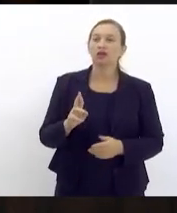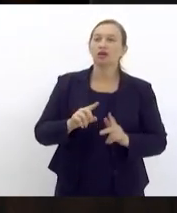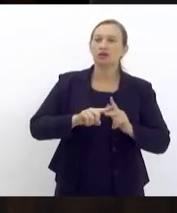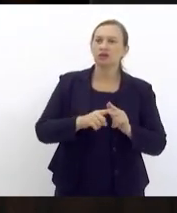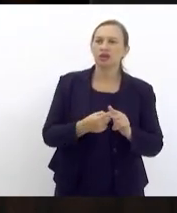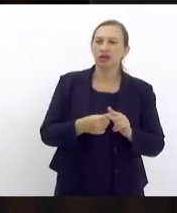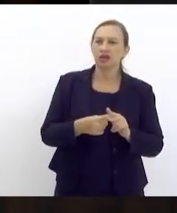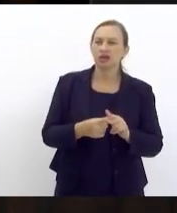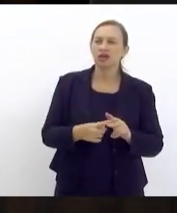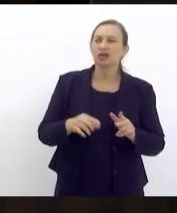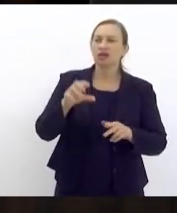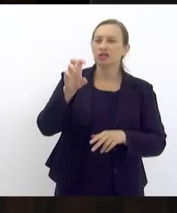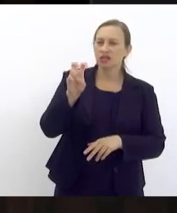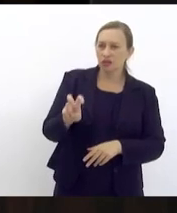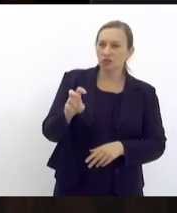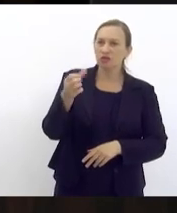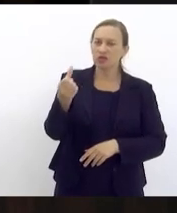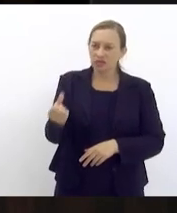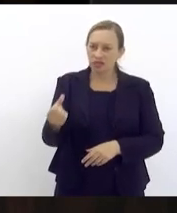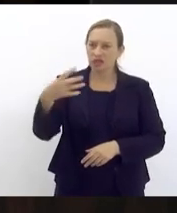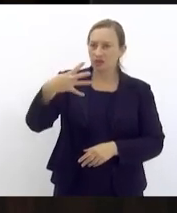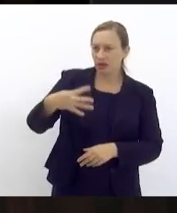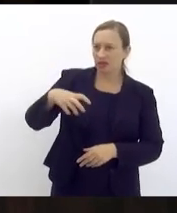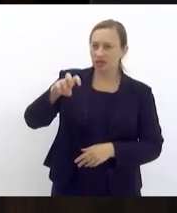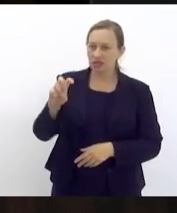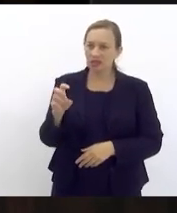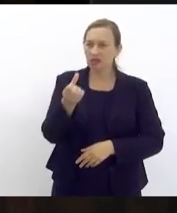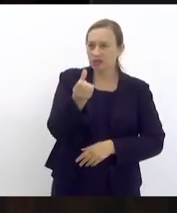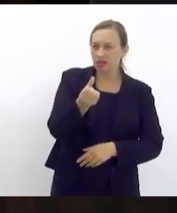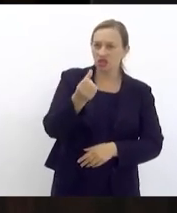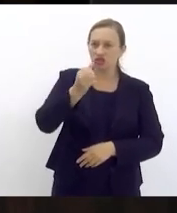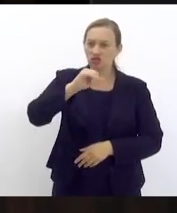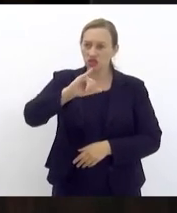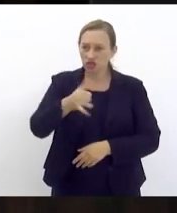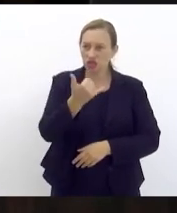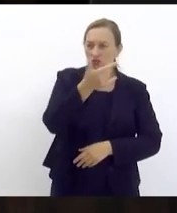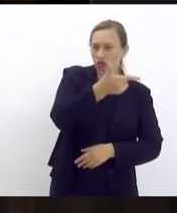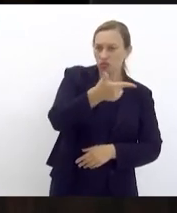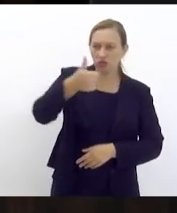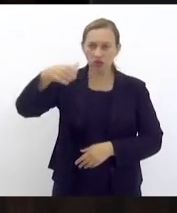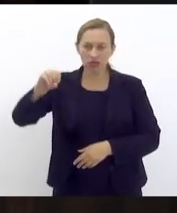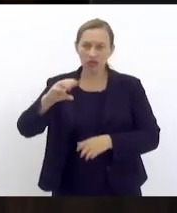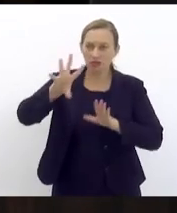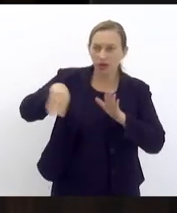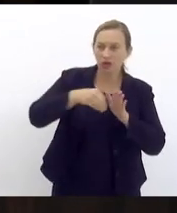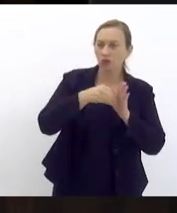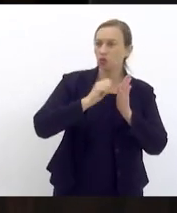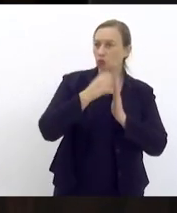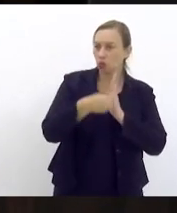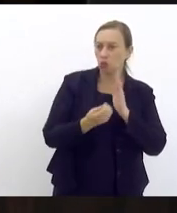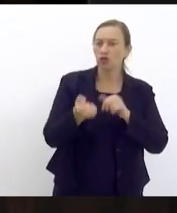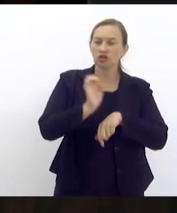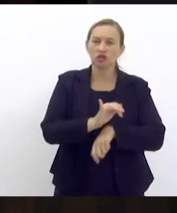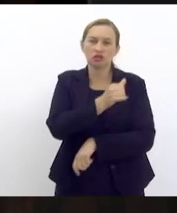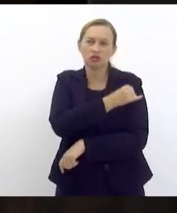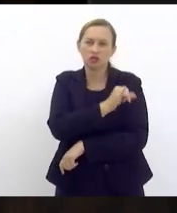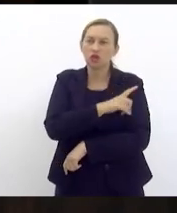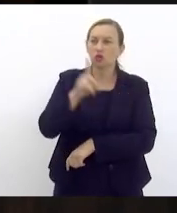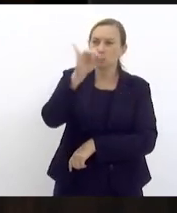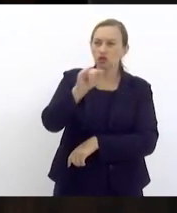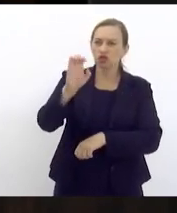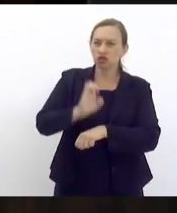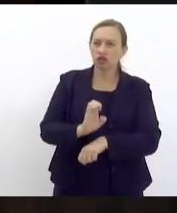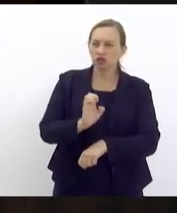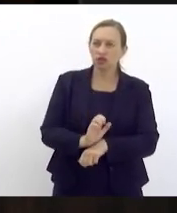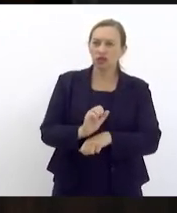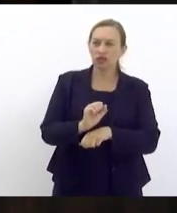número 5645 6 de janeiro 2010 para incluir no calendário Oficial do Estado do Rio de Janeiro de Estadual da